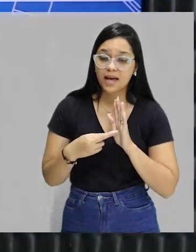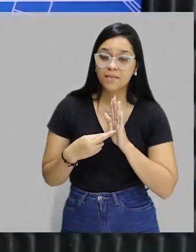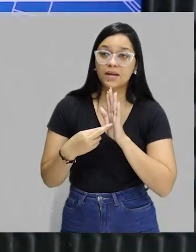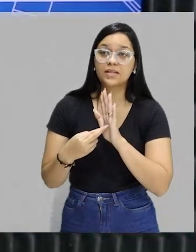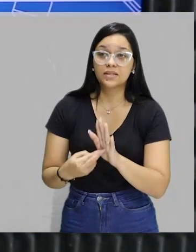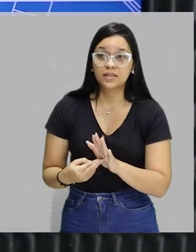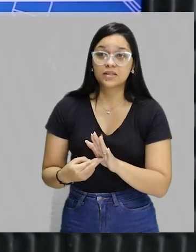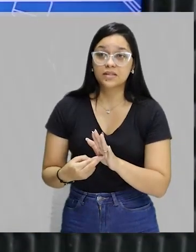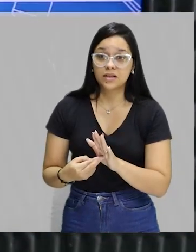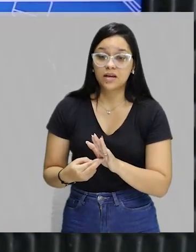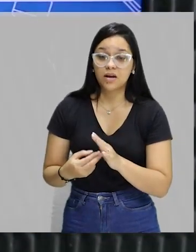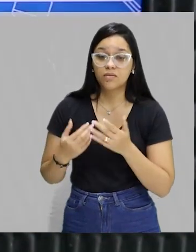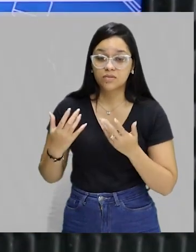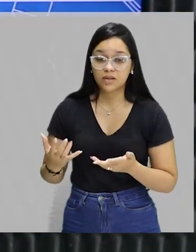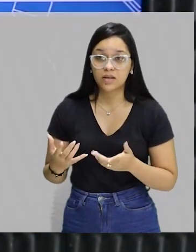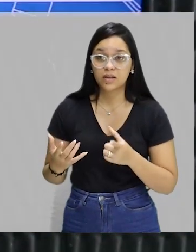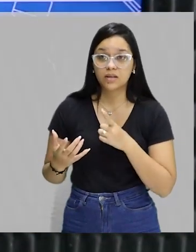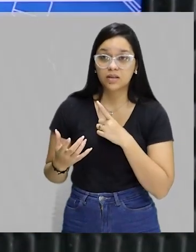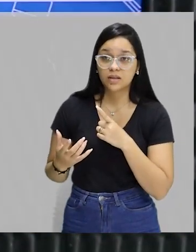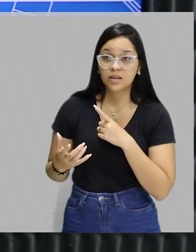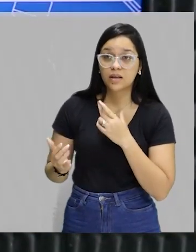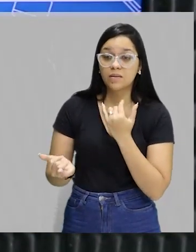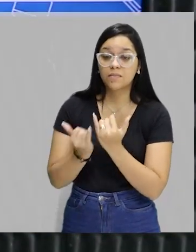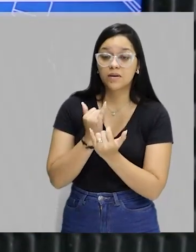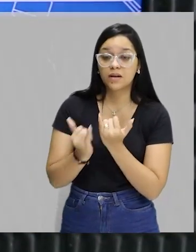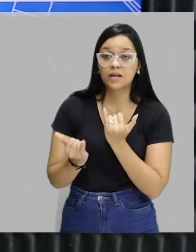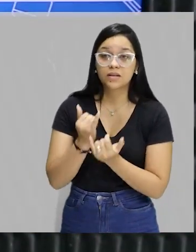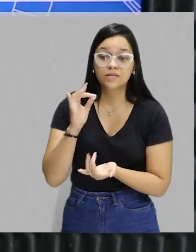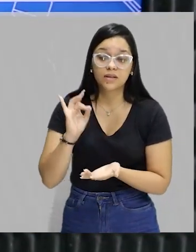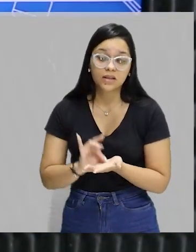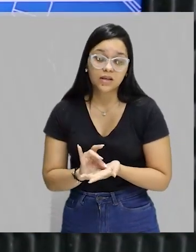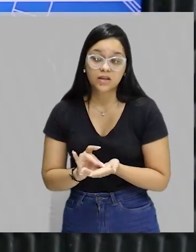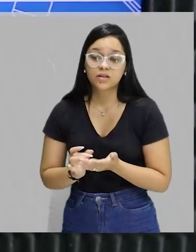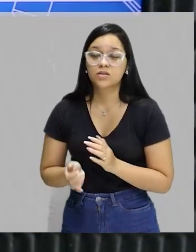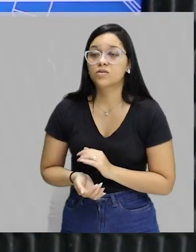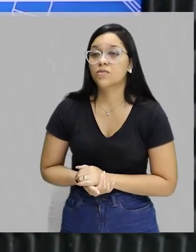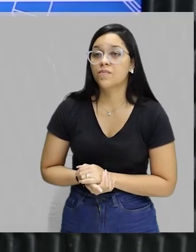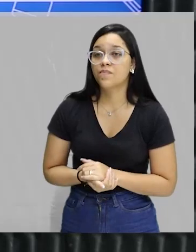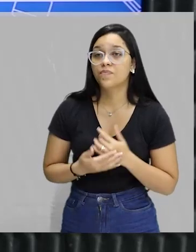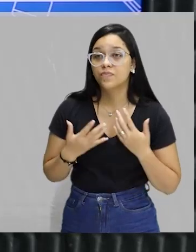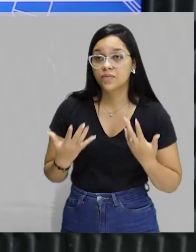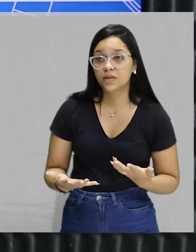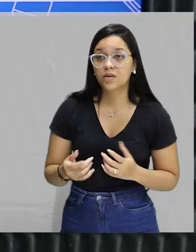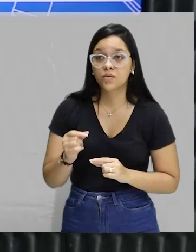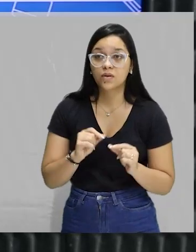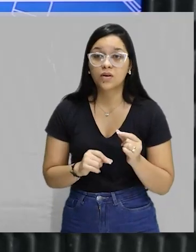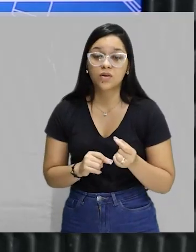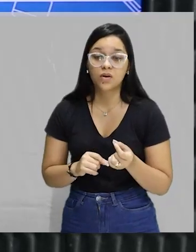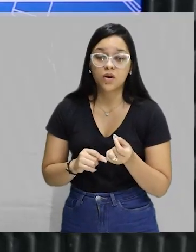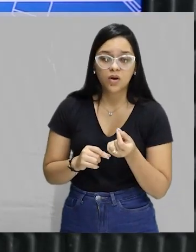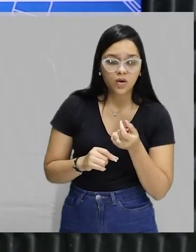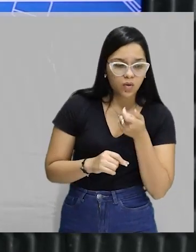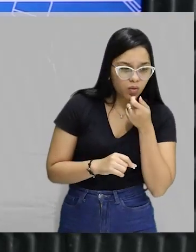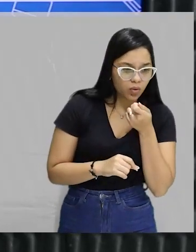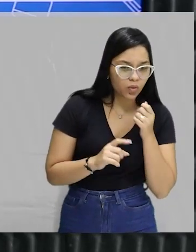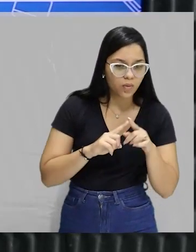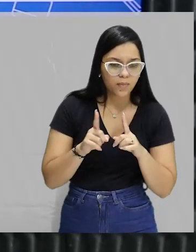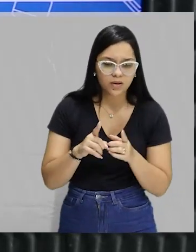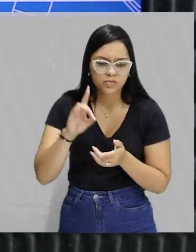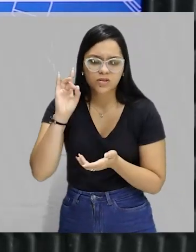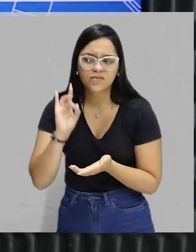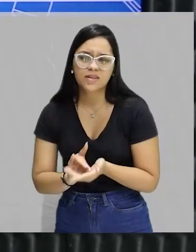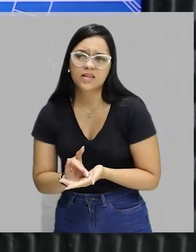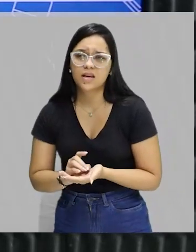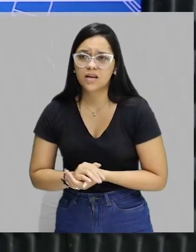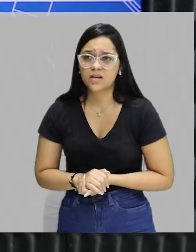representação bidimensional de algo que parece real, um cachimbo. Ou seja, ele é um cachimbo visualmente, mas não é um cachimbo de